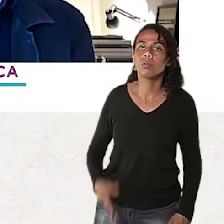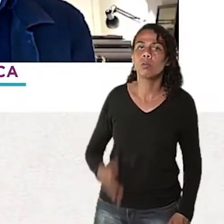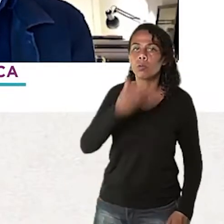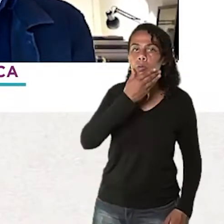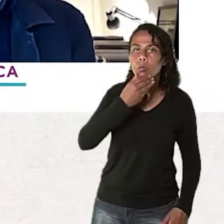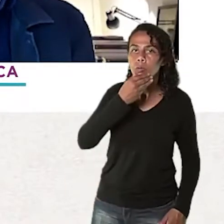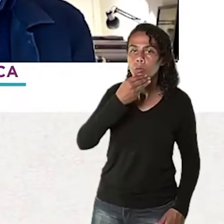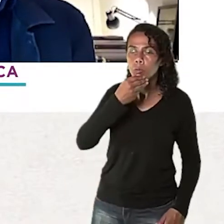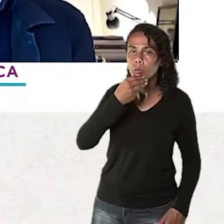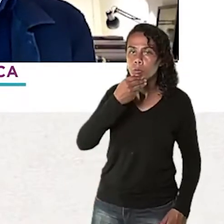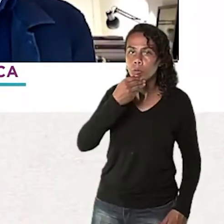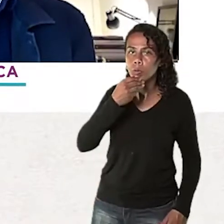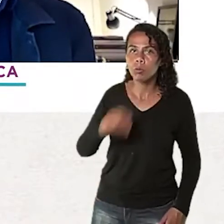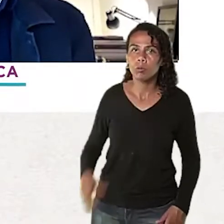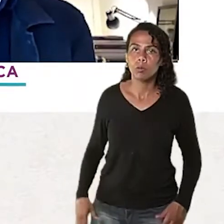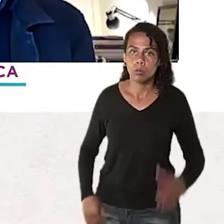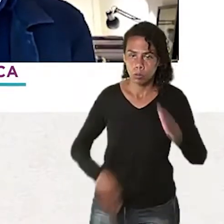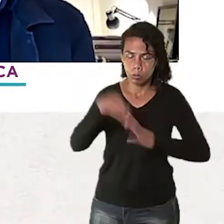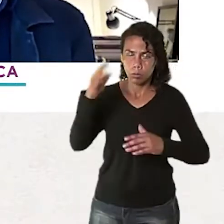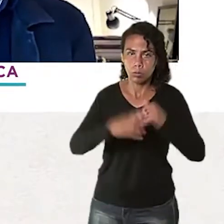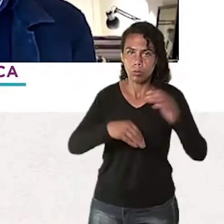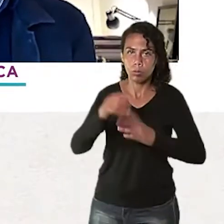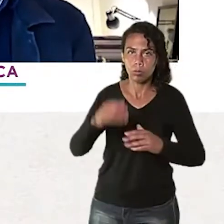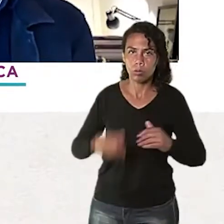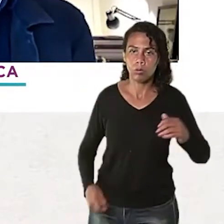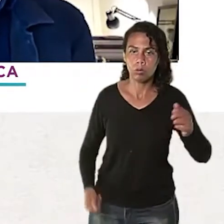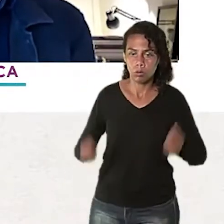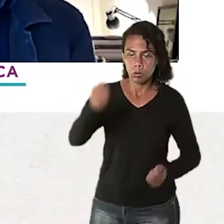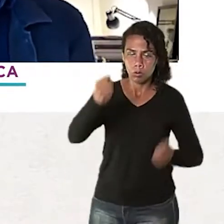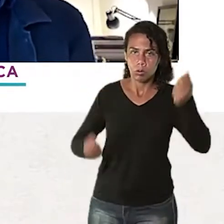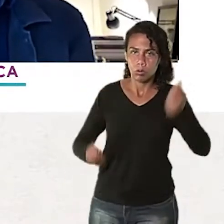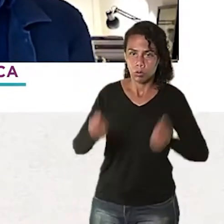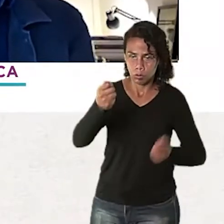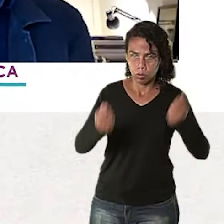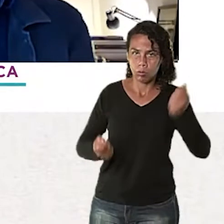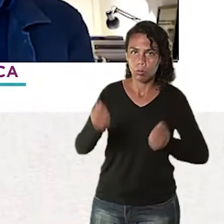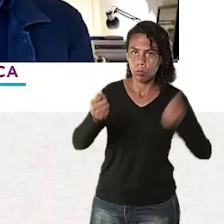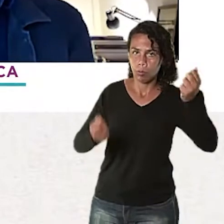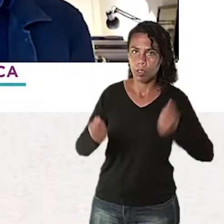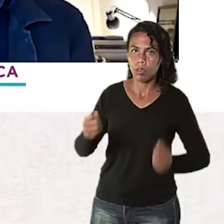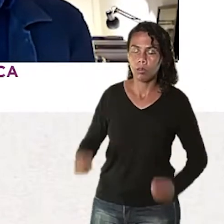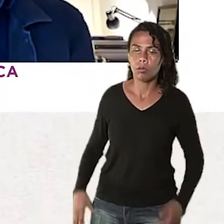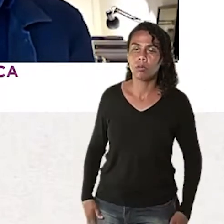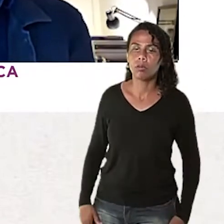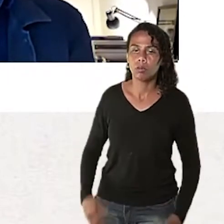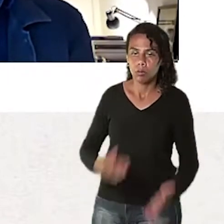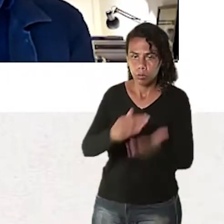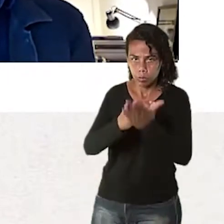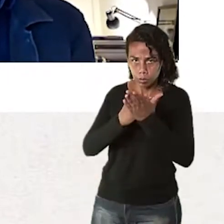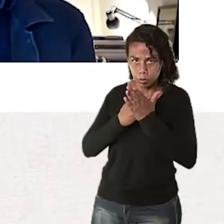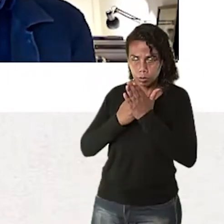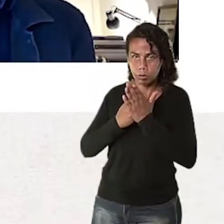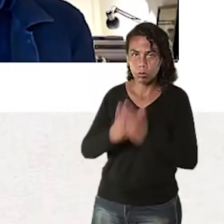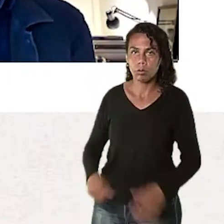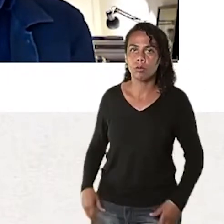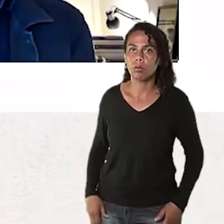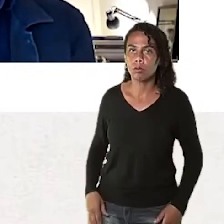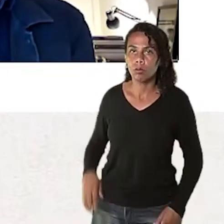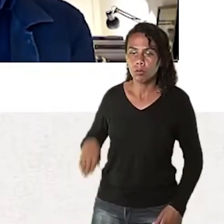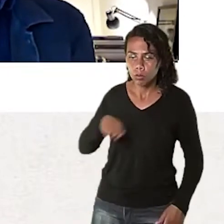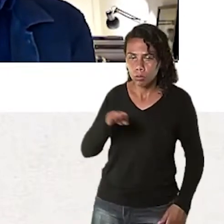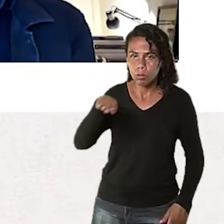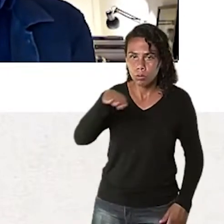na fachada, que não me deixou entrar. A moça entrou, quer dizer, eles salvaram a moça, não salvaram